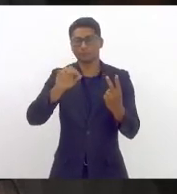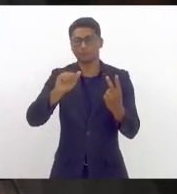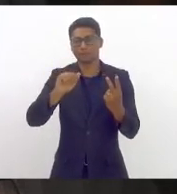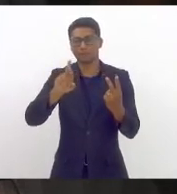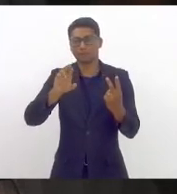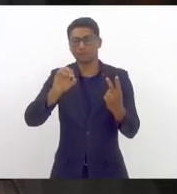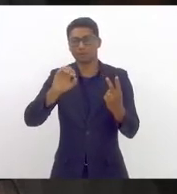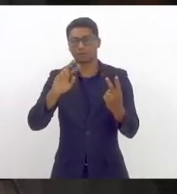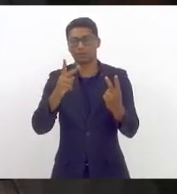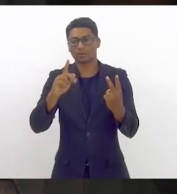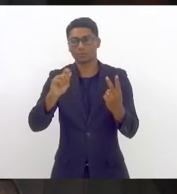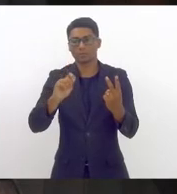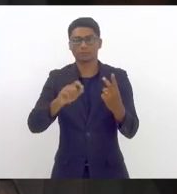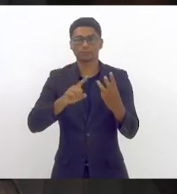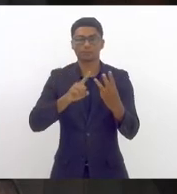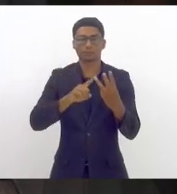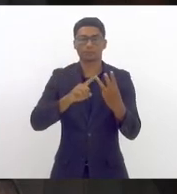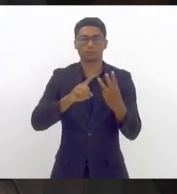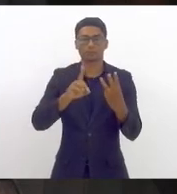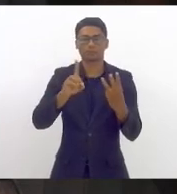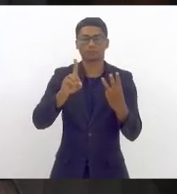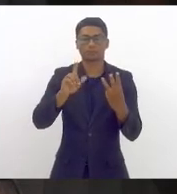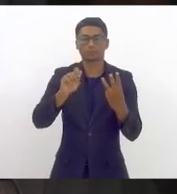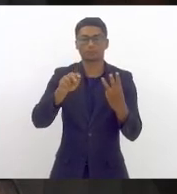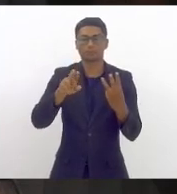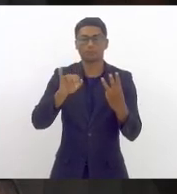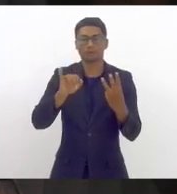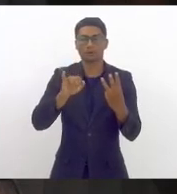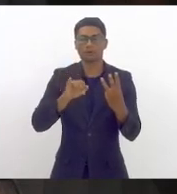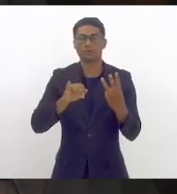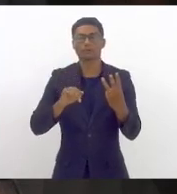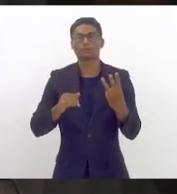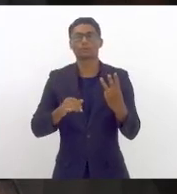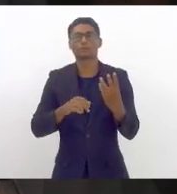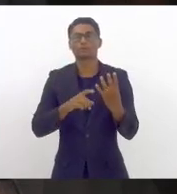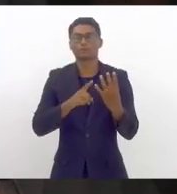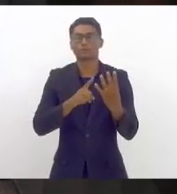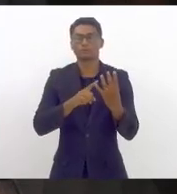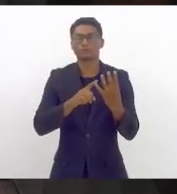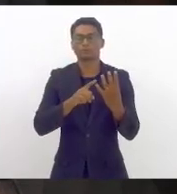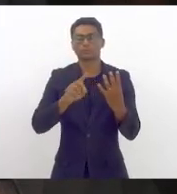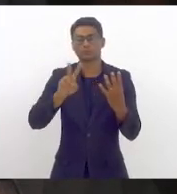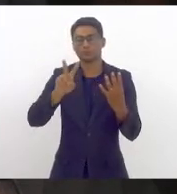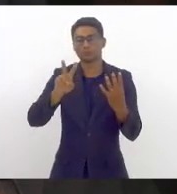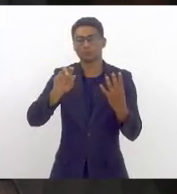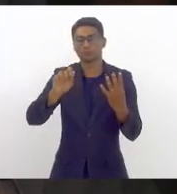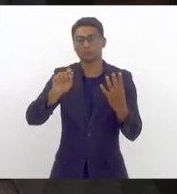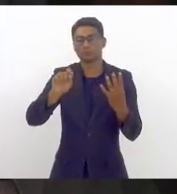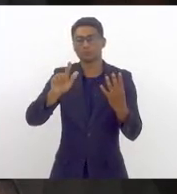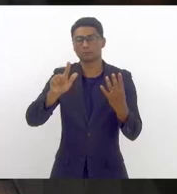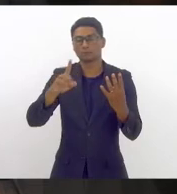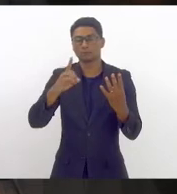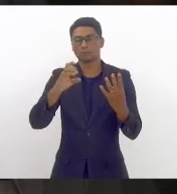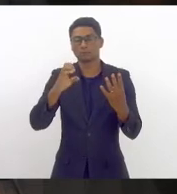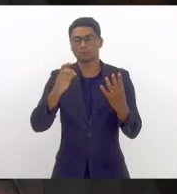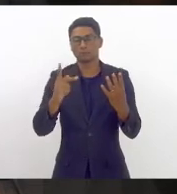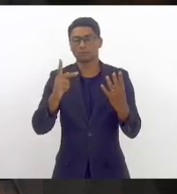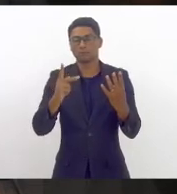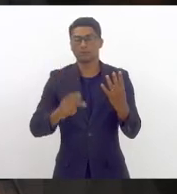da deputada Dani Monteiro do Deputado waldeck Carneiro